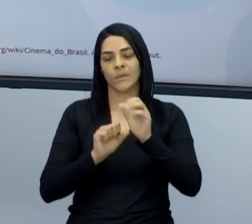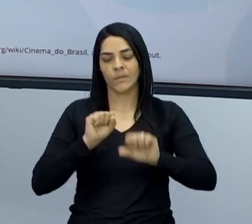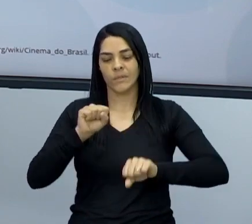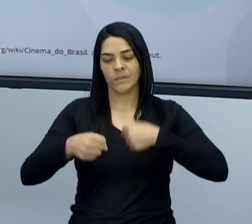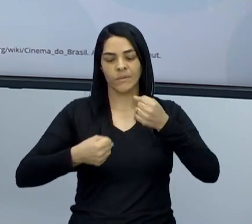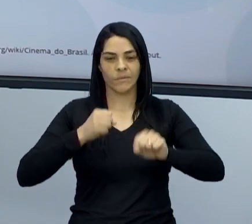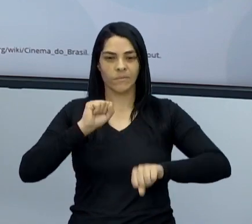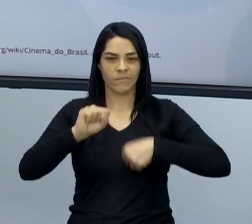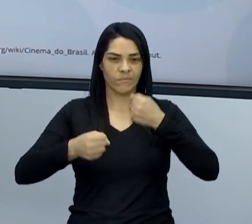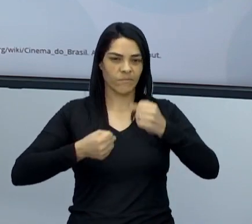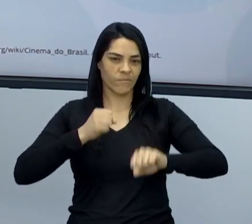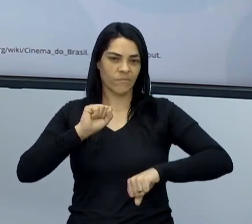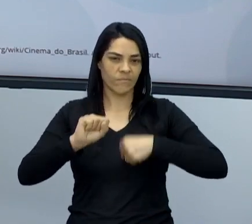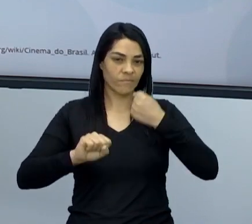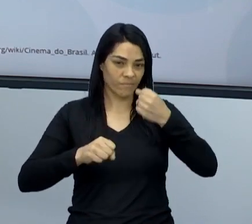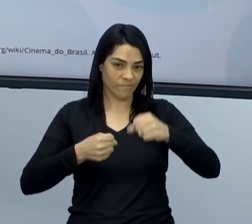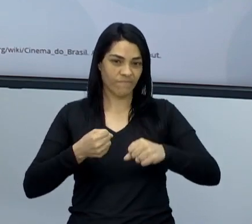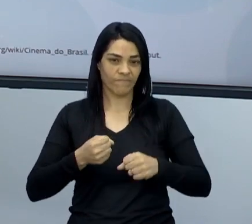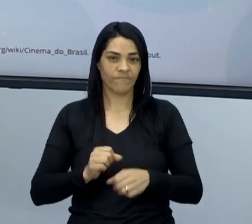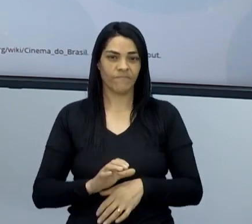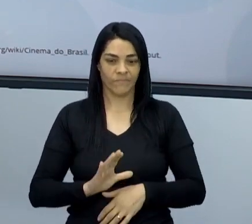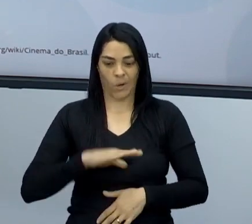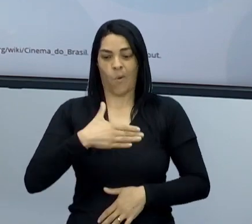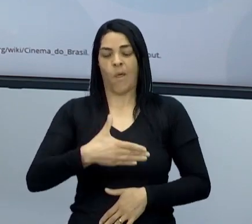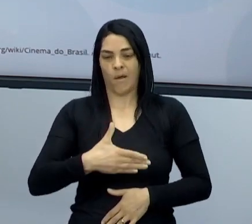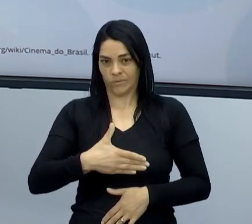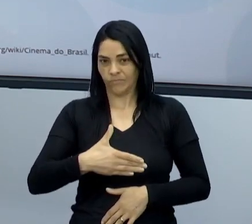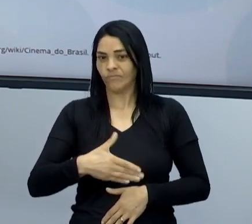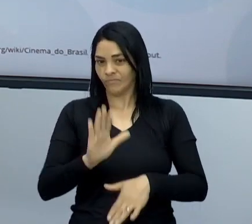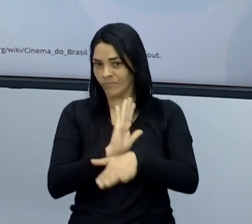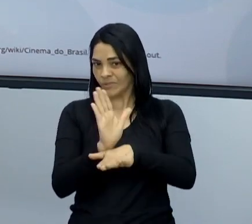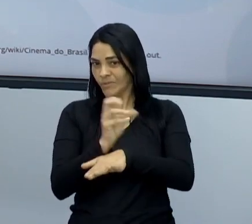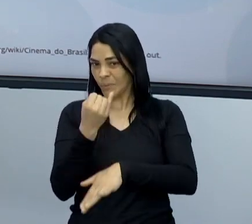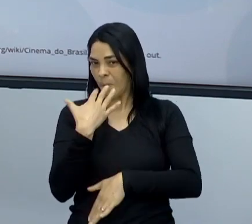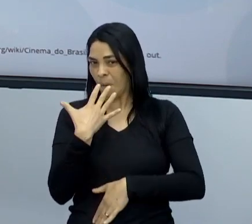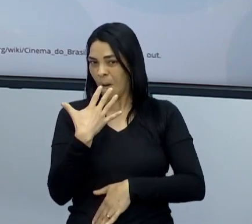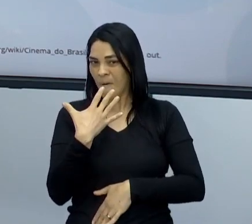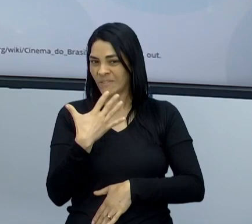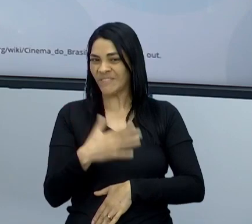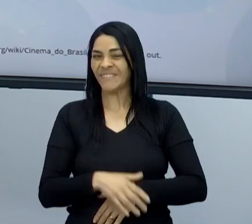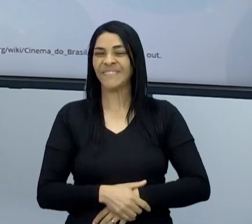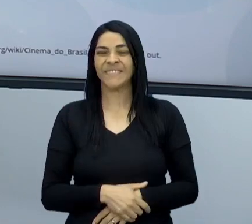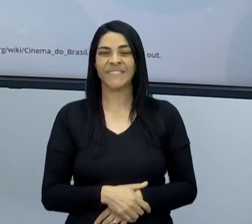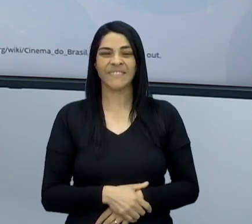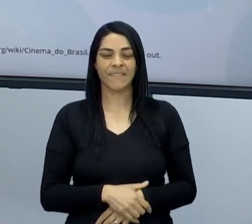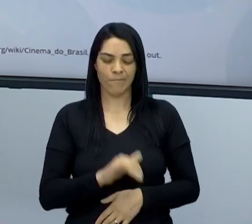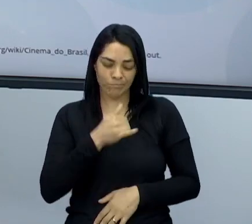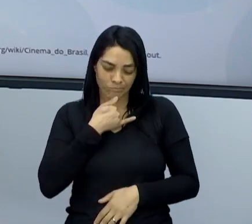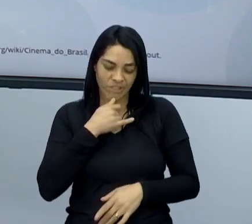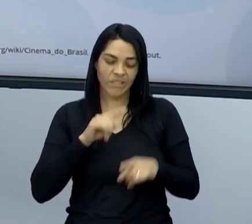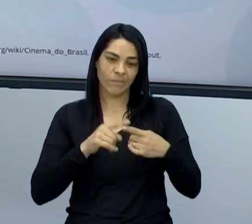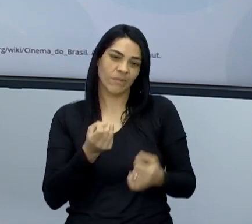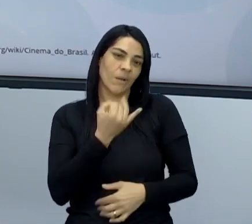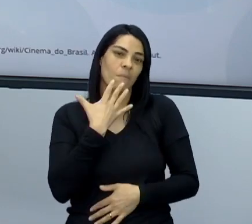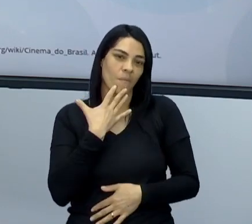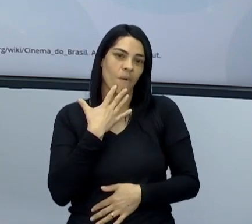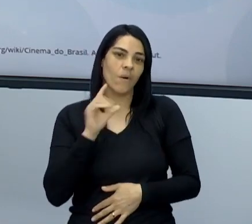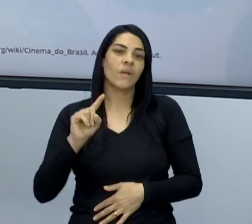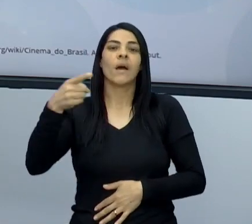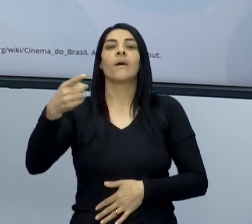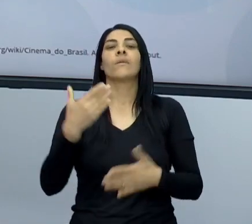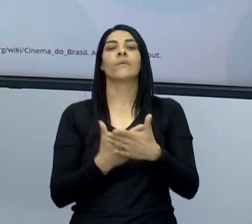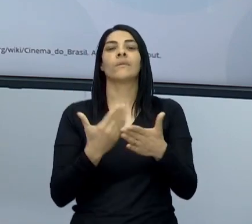de Bicicleta, neorrealismo italiano, coragem, o filme é bom, triste, mas é bom pra caramba. Nos vemos na próxima aula com a parte